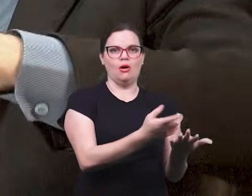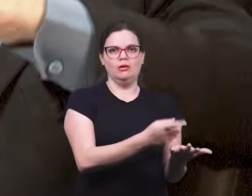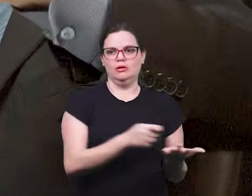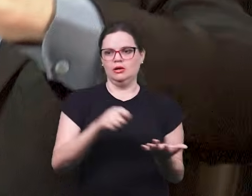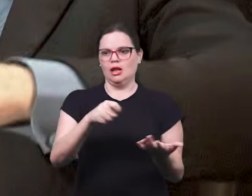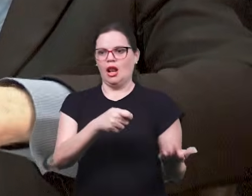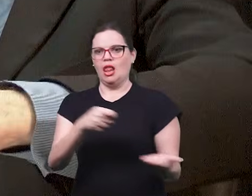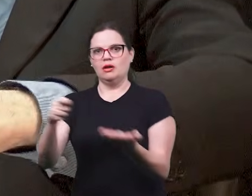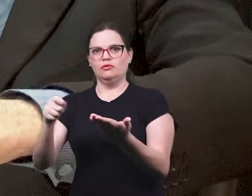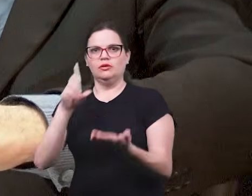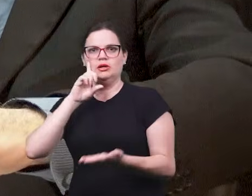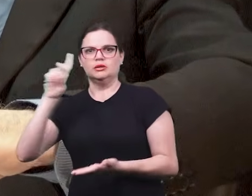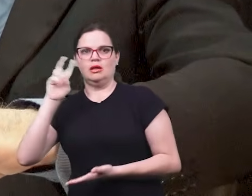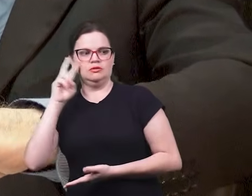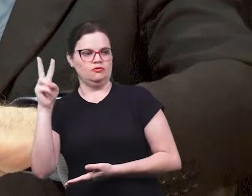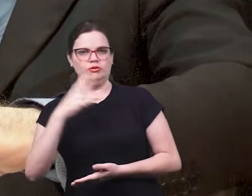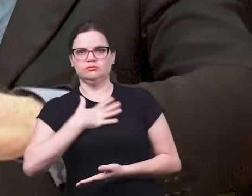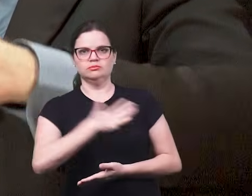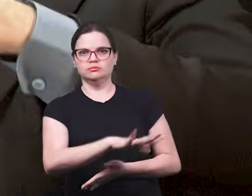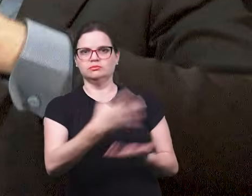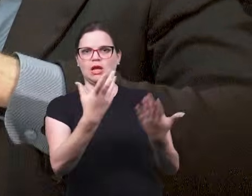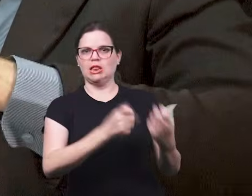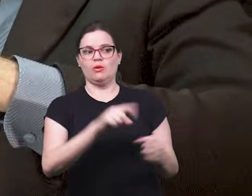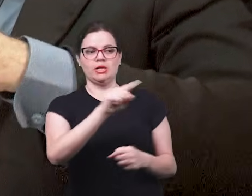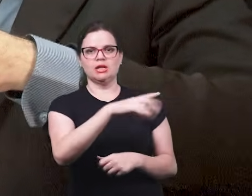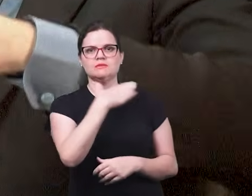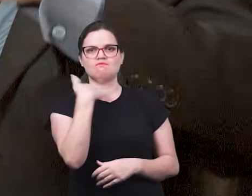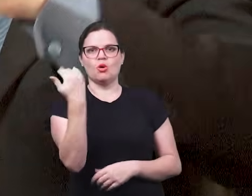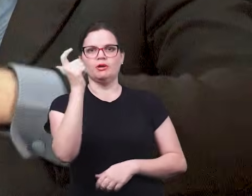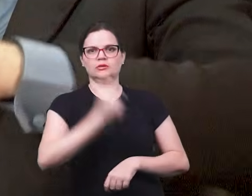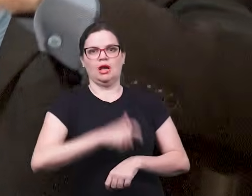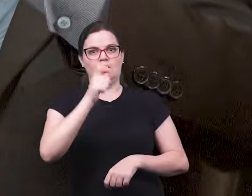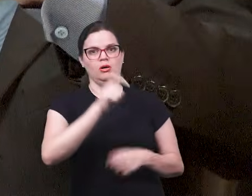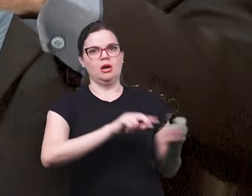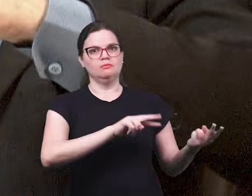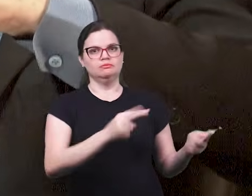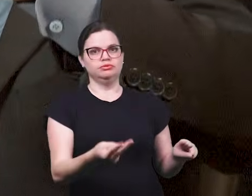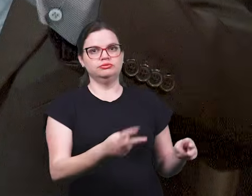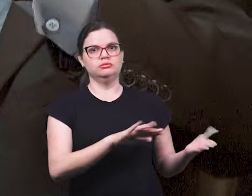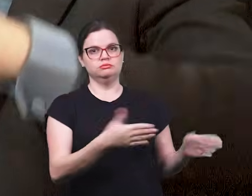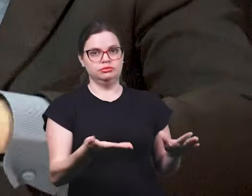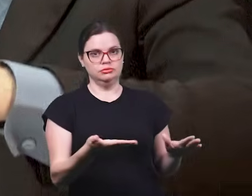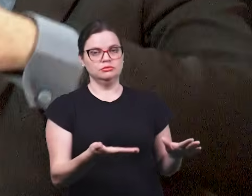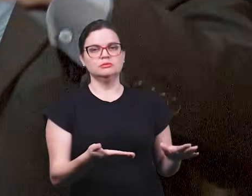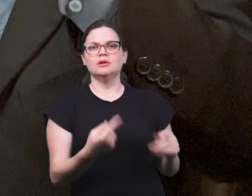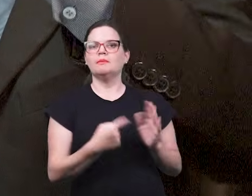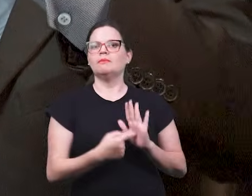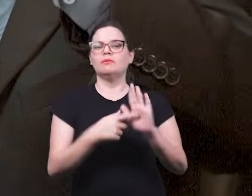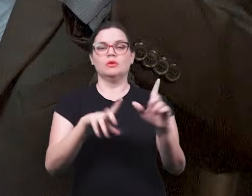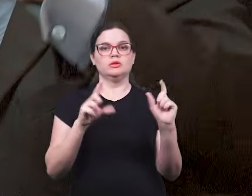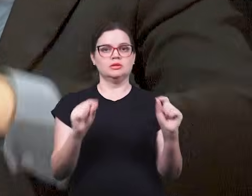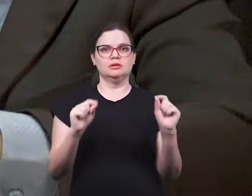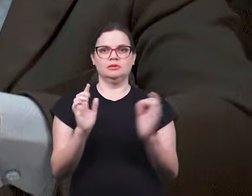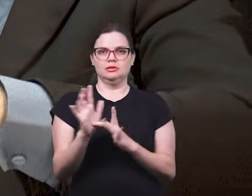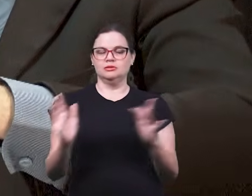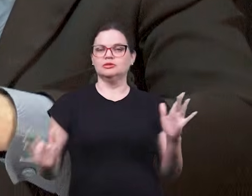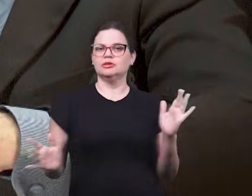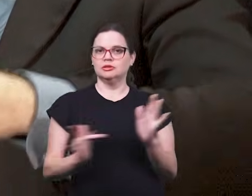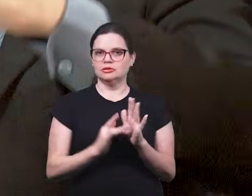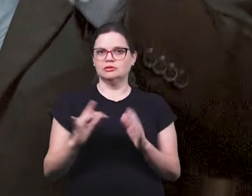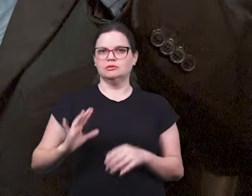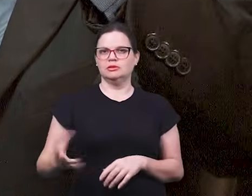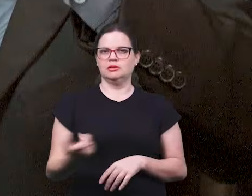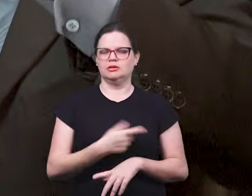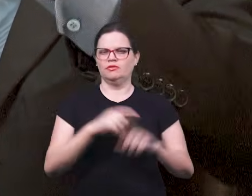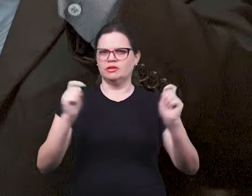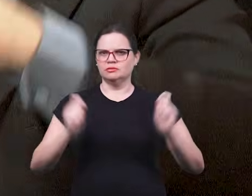não aceitou e eles foram fulminados ali, mostrando a salvação em Jesus, através de